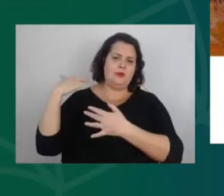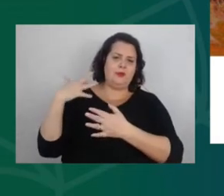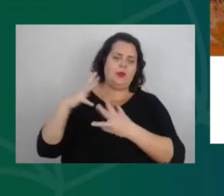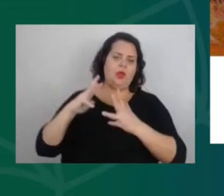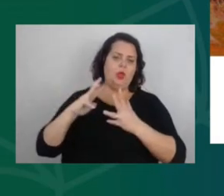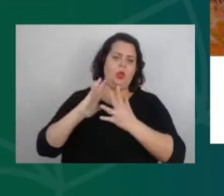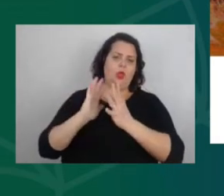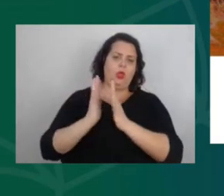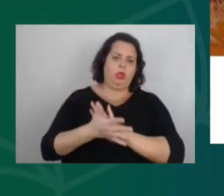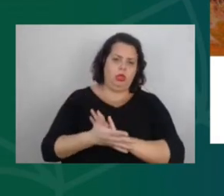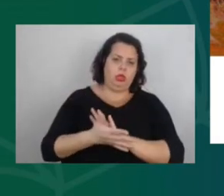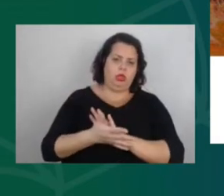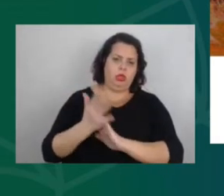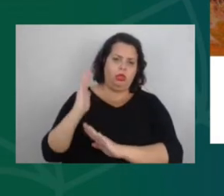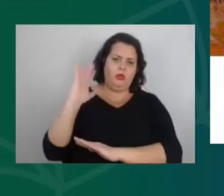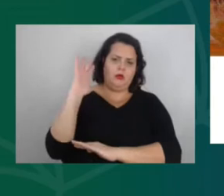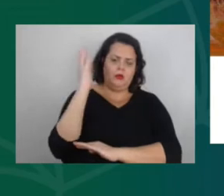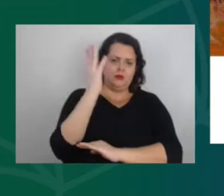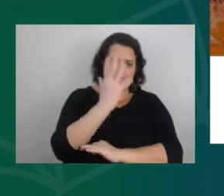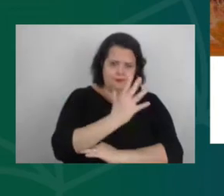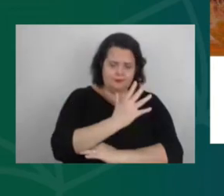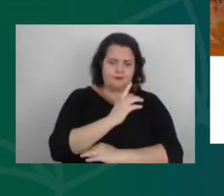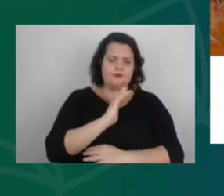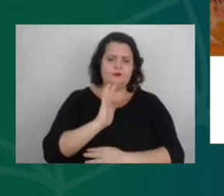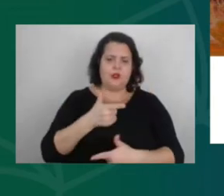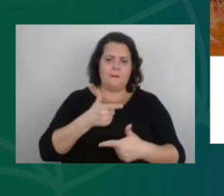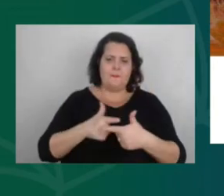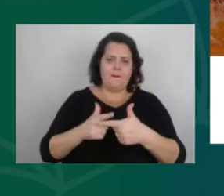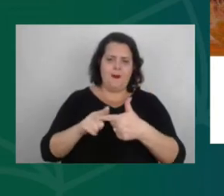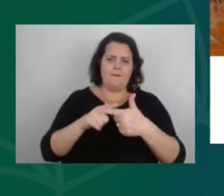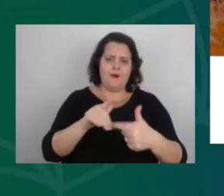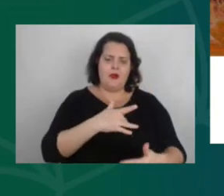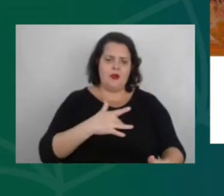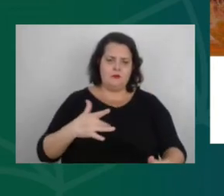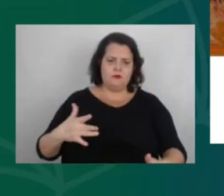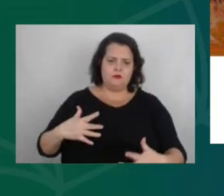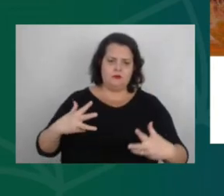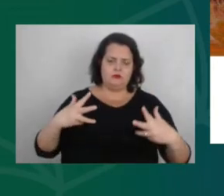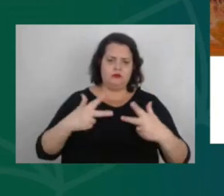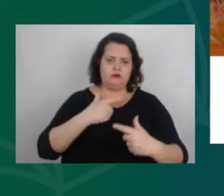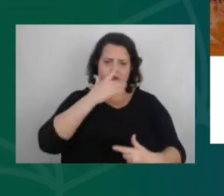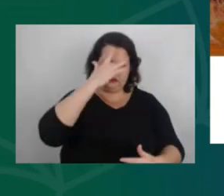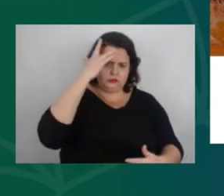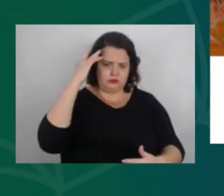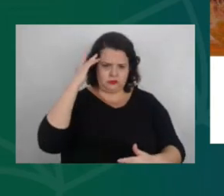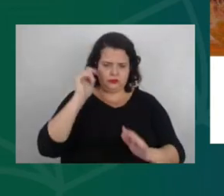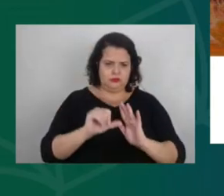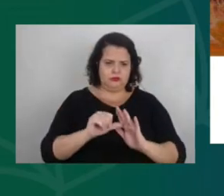já ocorreram e que causaram sérios problemas para a saúde do homem. Primeiro,